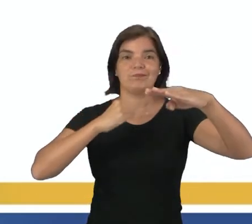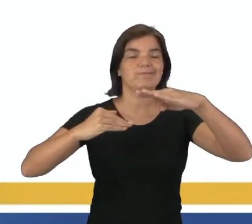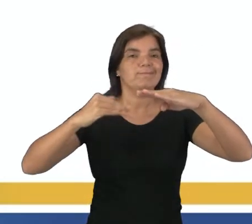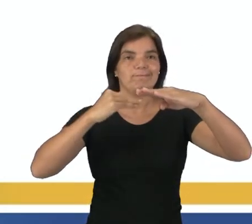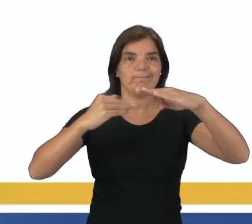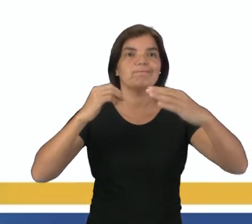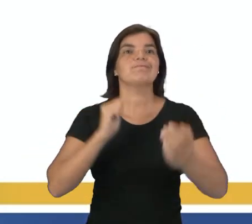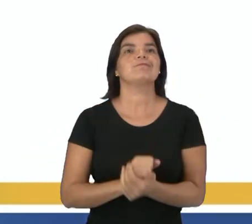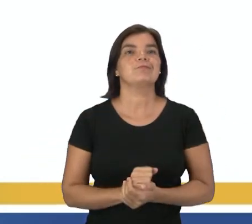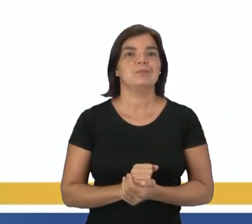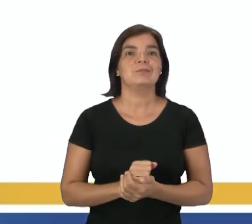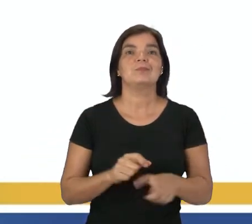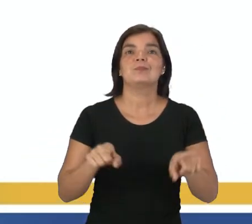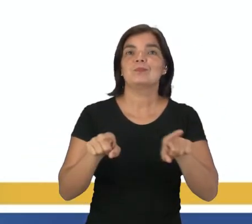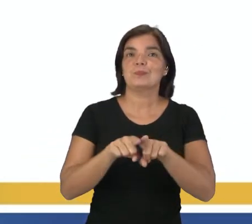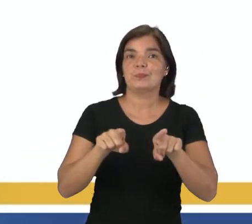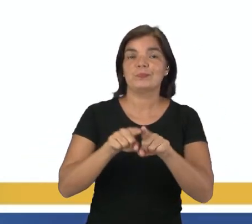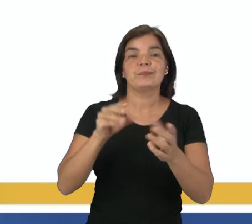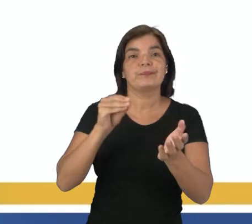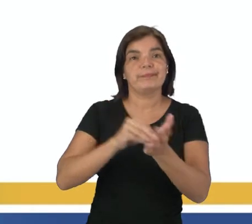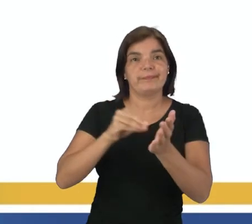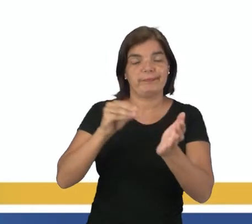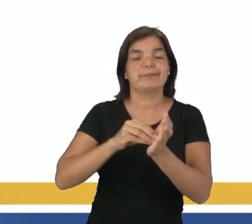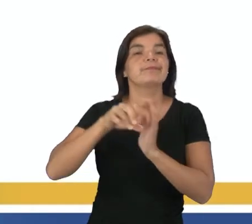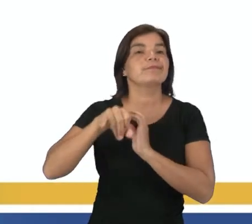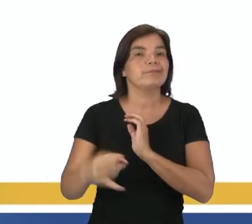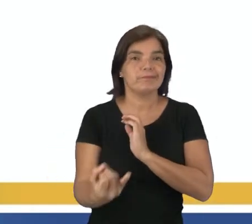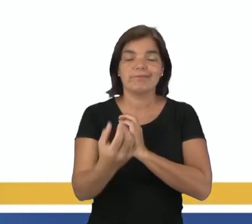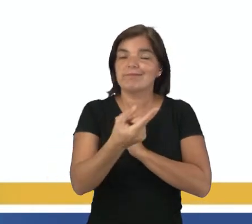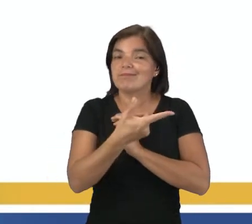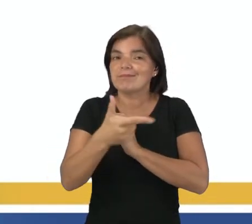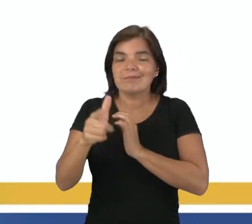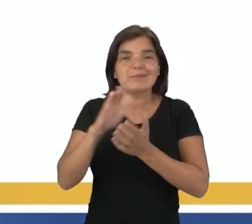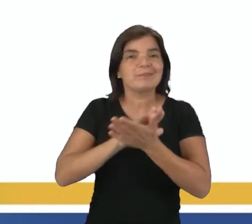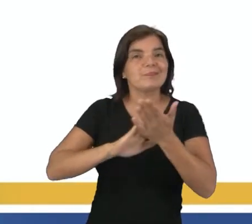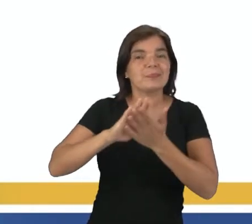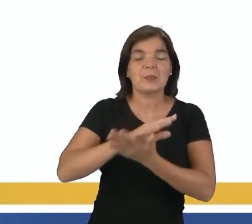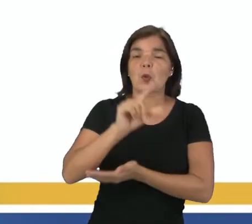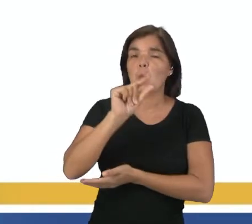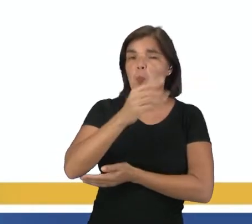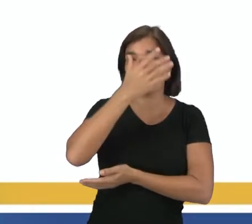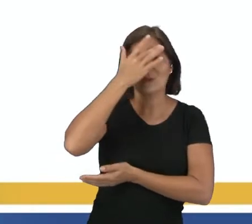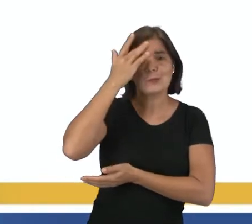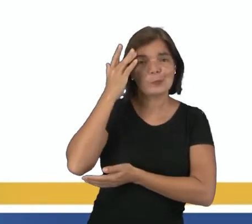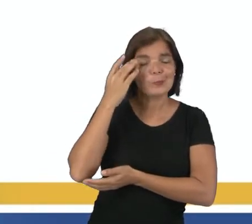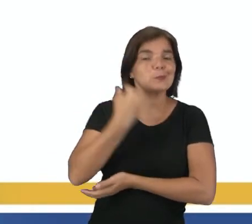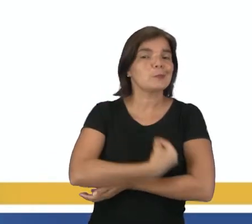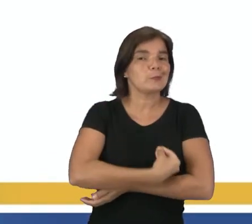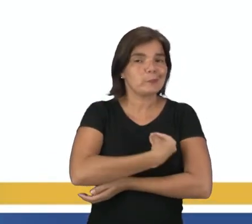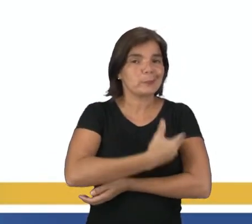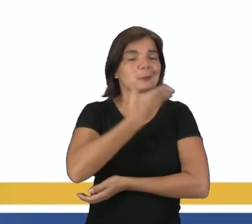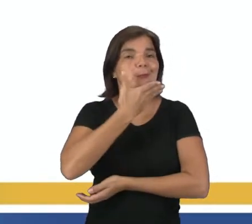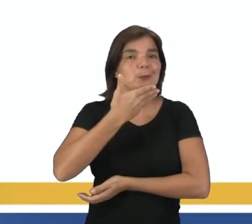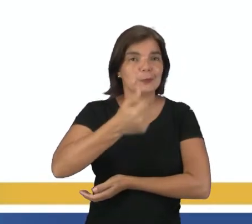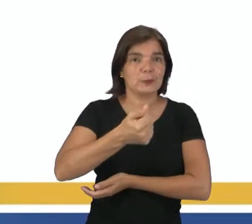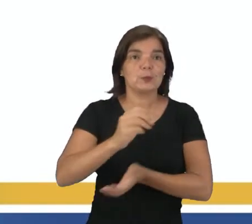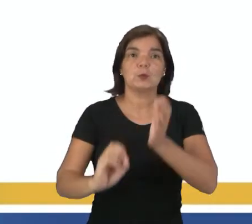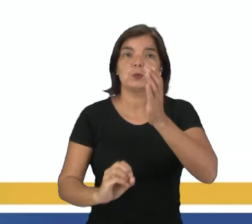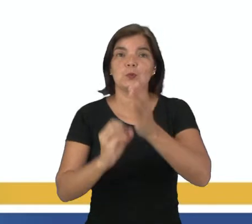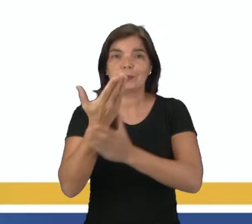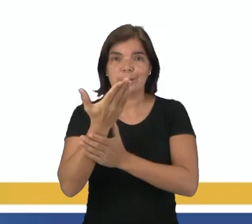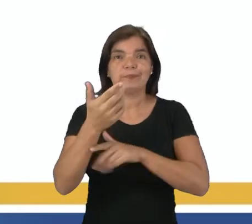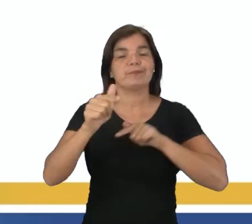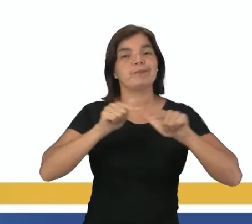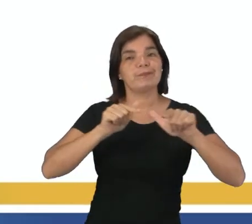social marginalização sem oportunidade de emprego e com poucas perspectivas de melhoras o